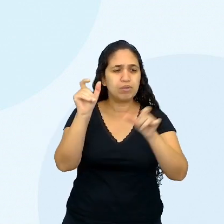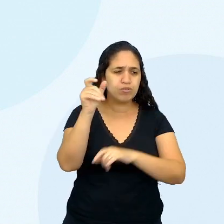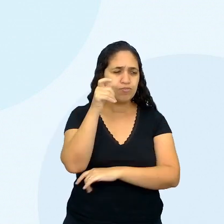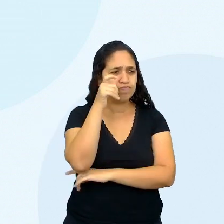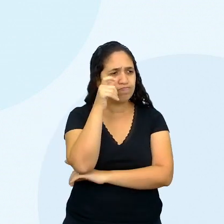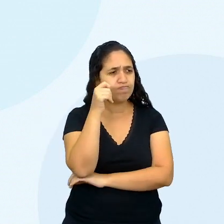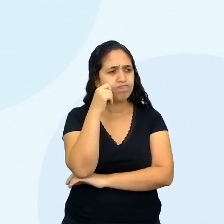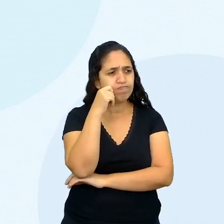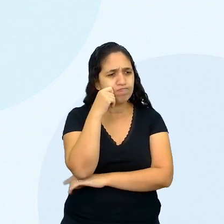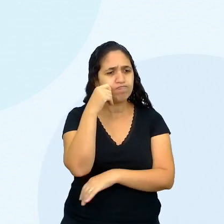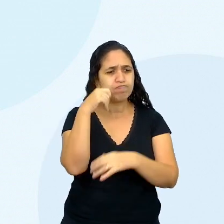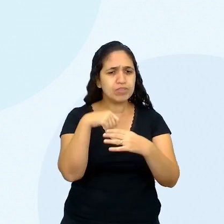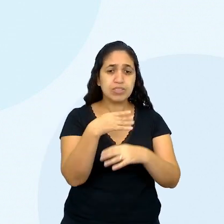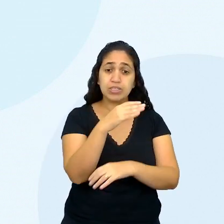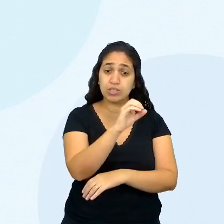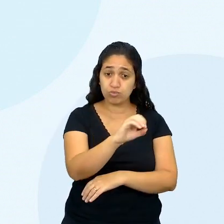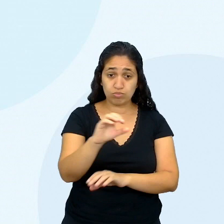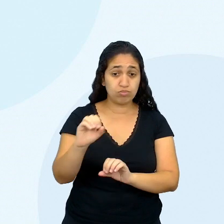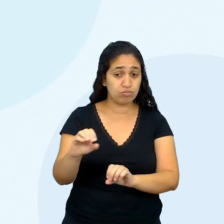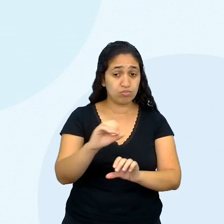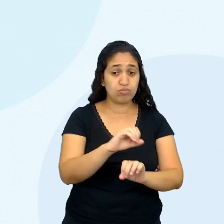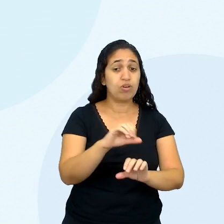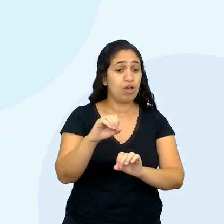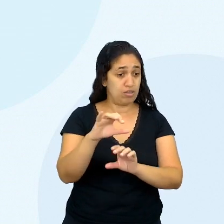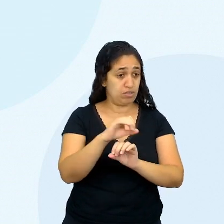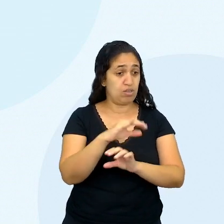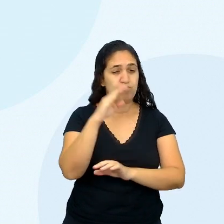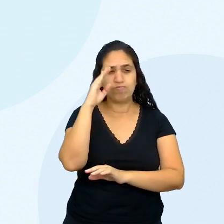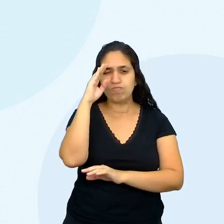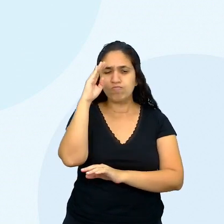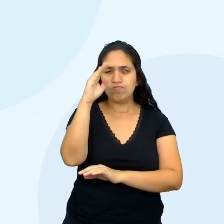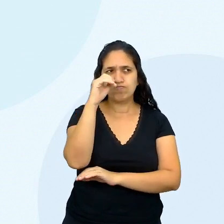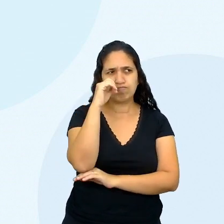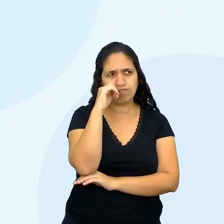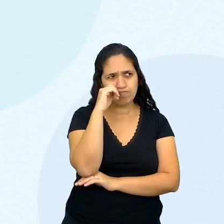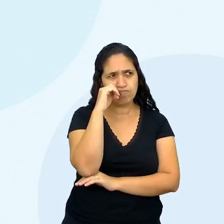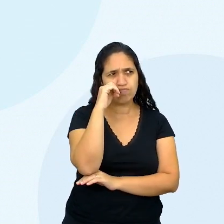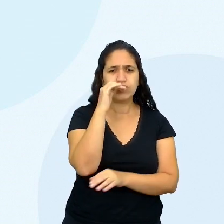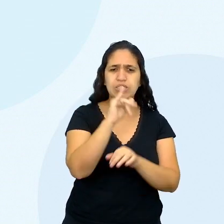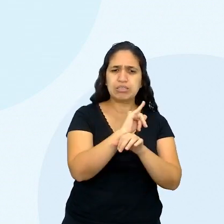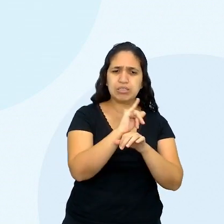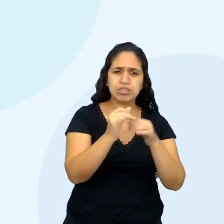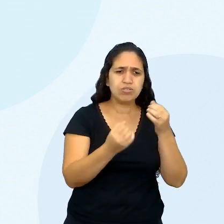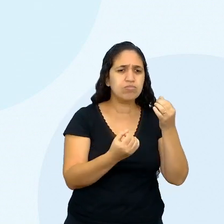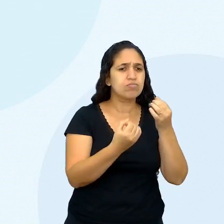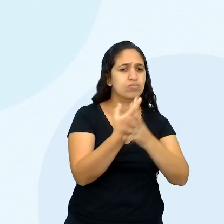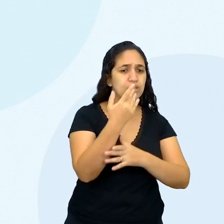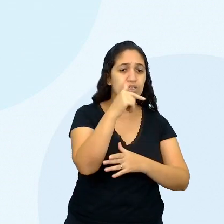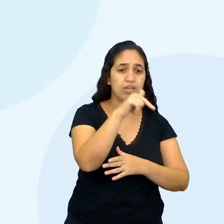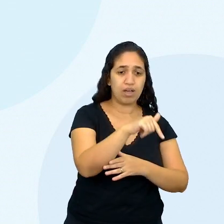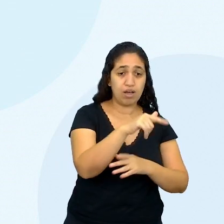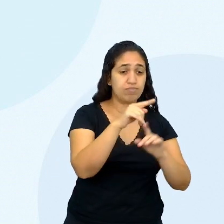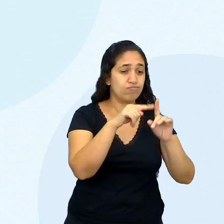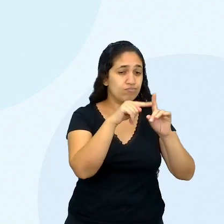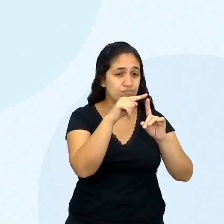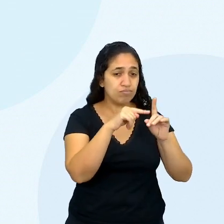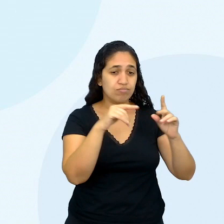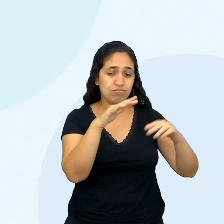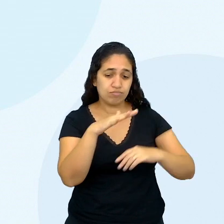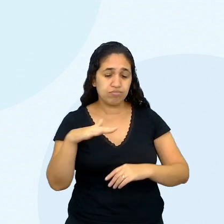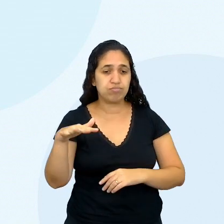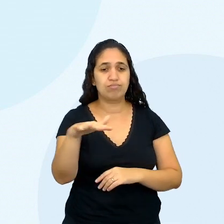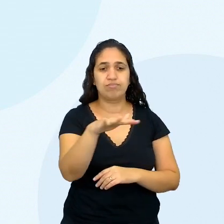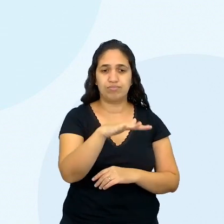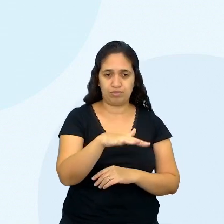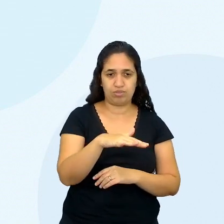da educação, especificamente dentro da educação, em criar ações climáticas na sua escola e no seu território. E para